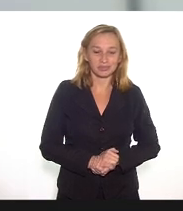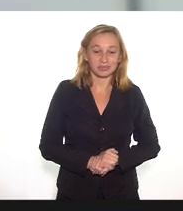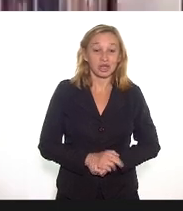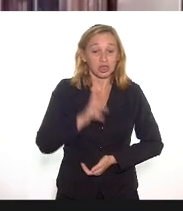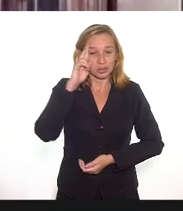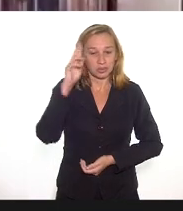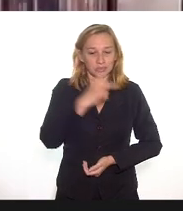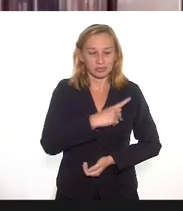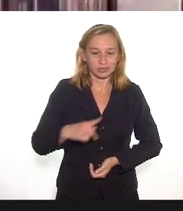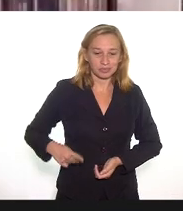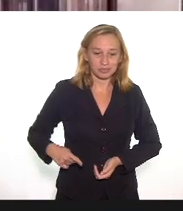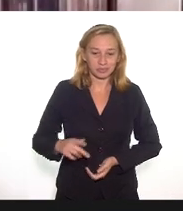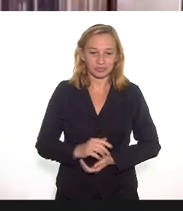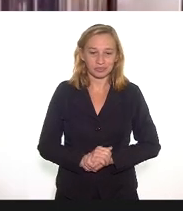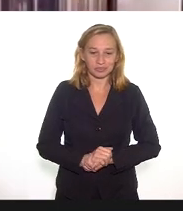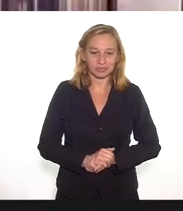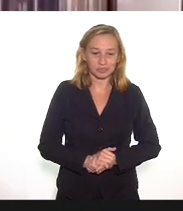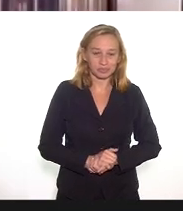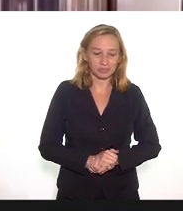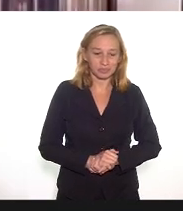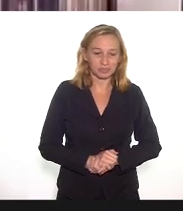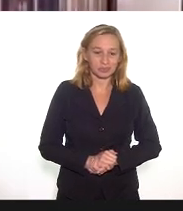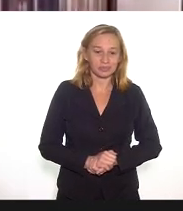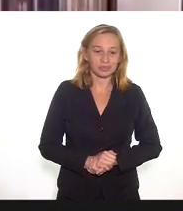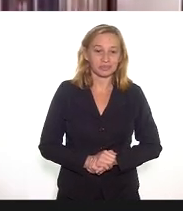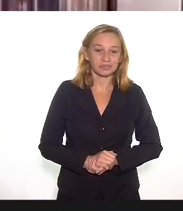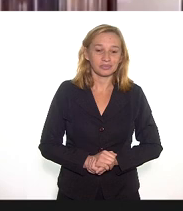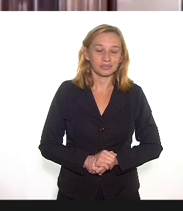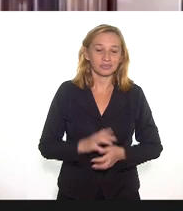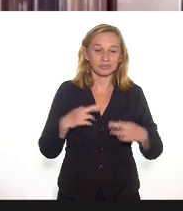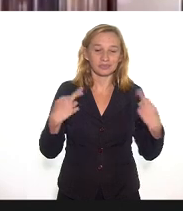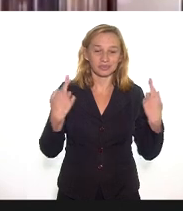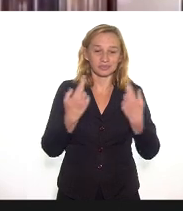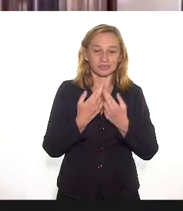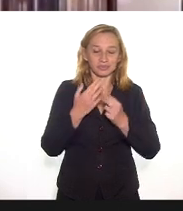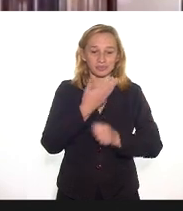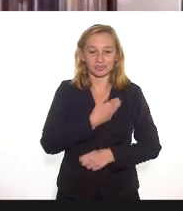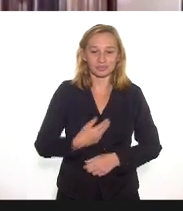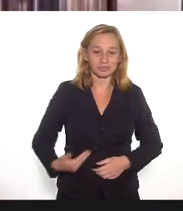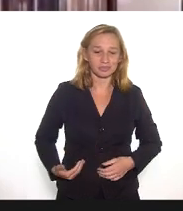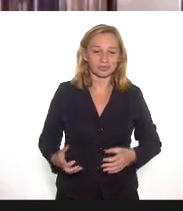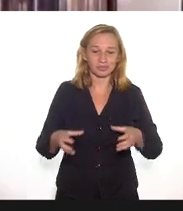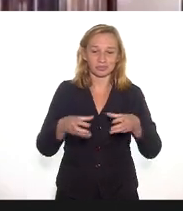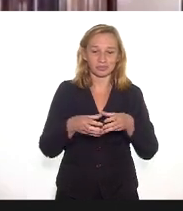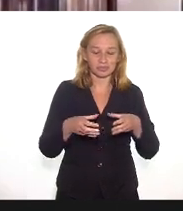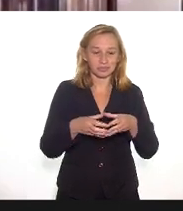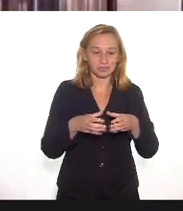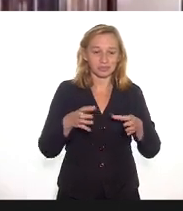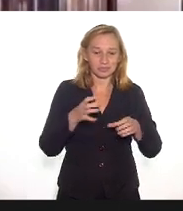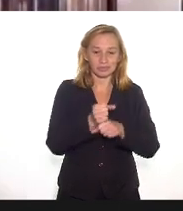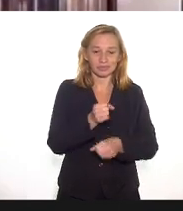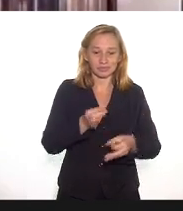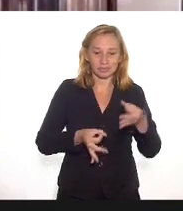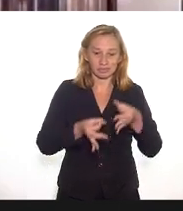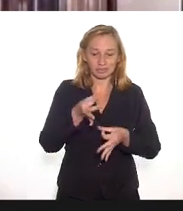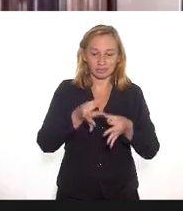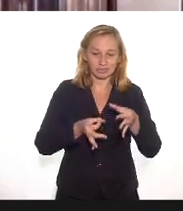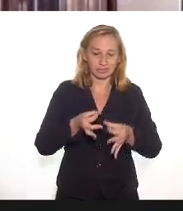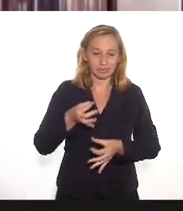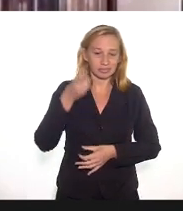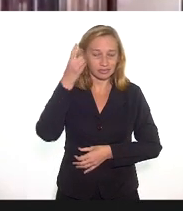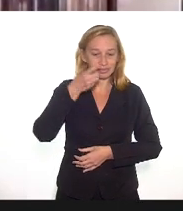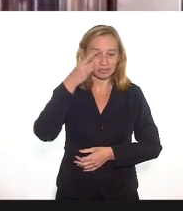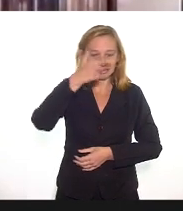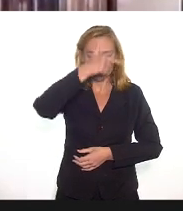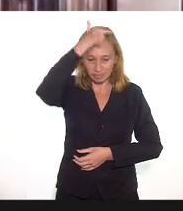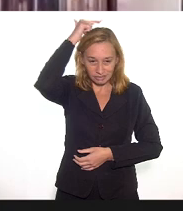Senhor presidente dos trabalhos desta audiência pública e da Comissão de Tributação, nobre deputado Luiz Paulo